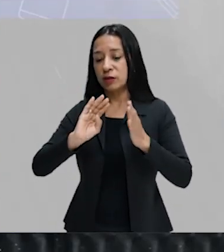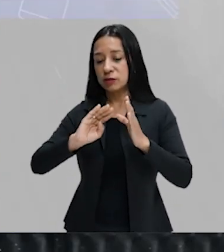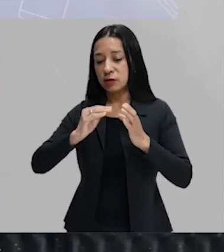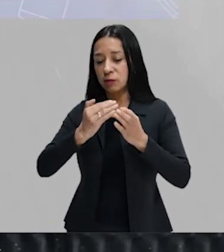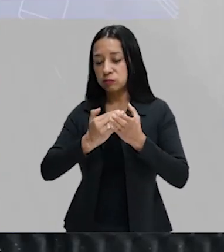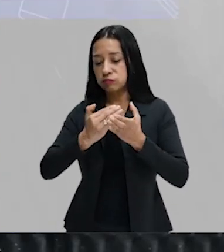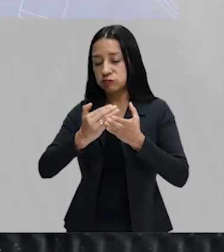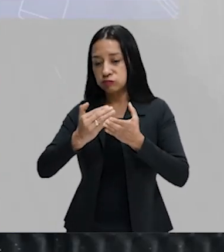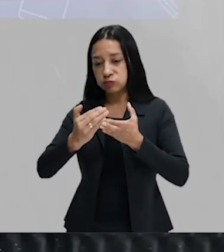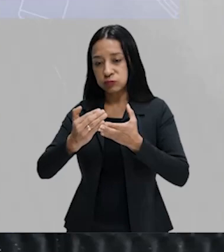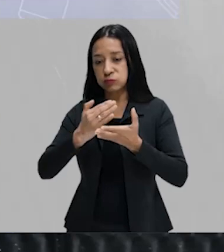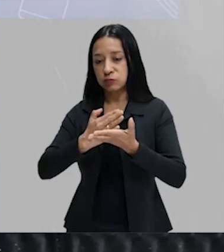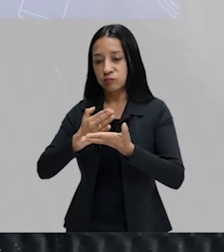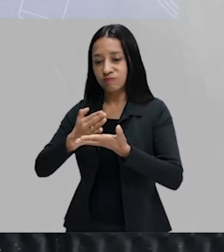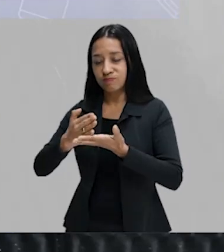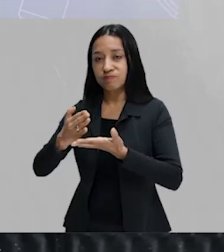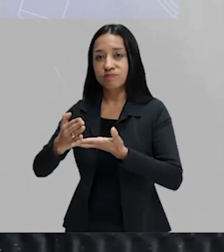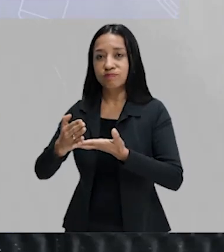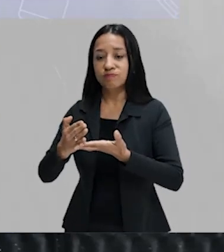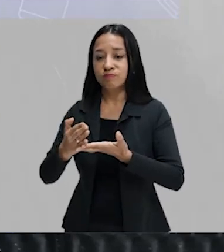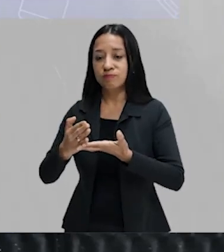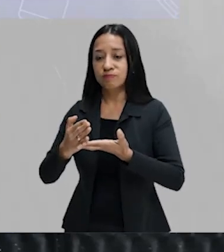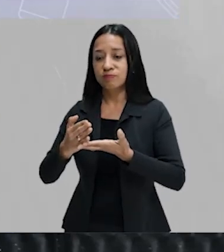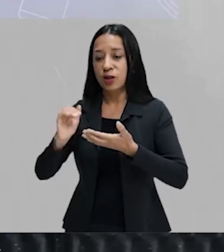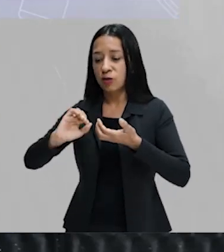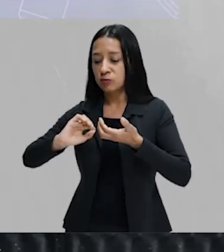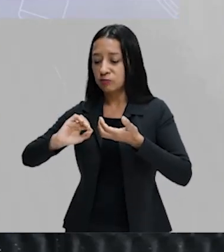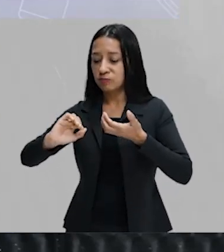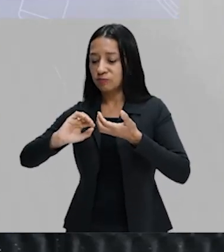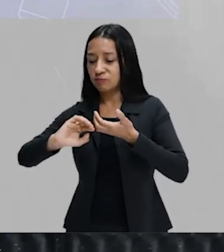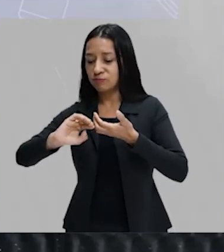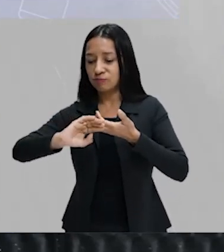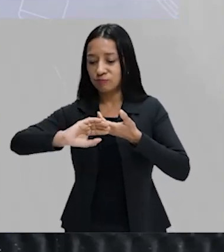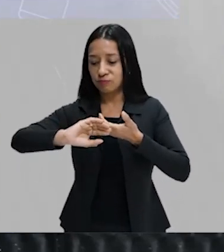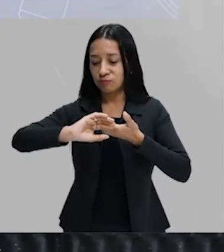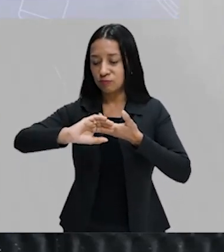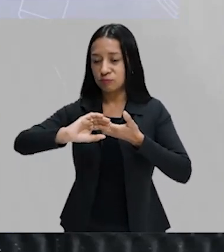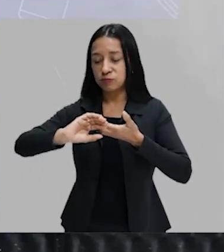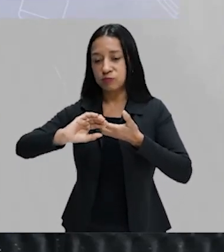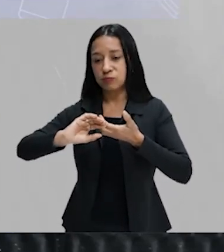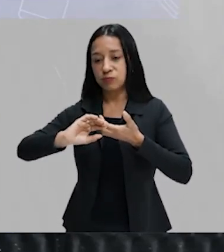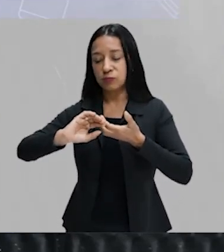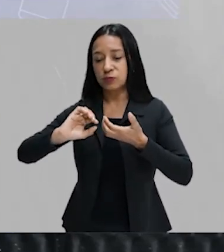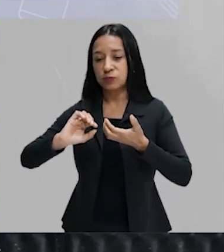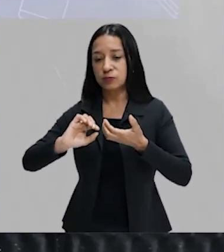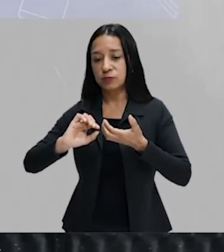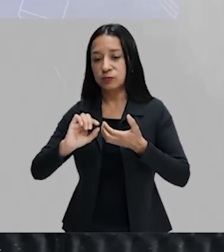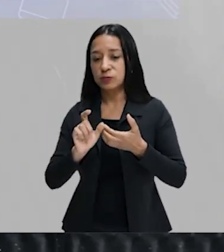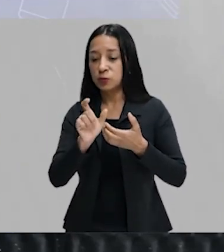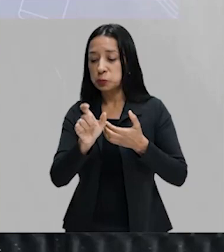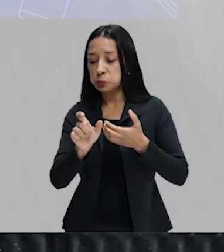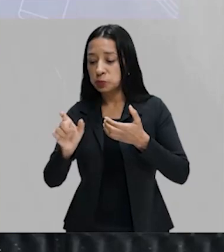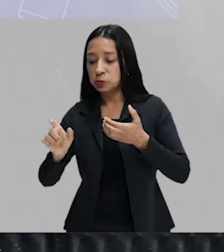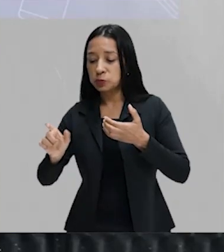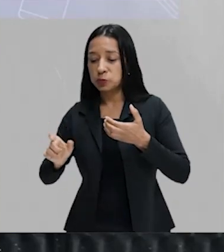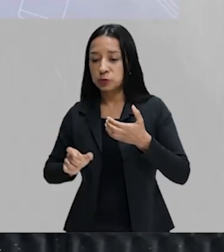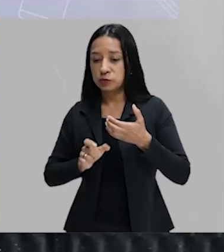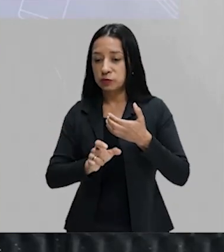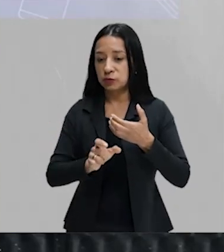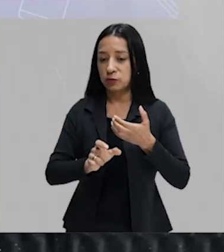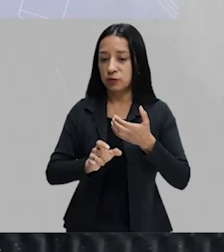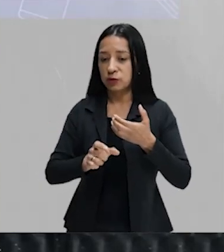dividir, ou seja, ela vai começar a se segmentar. Essas divisões sucessivas, elas